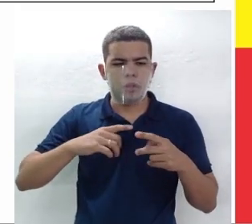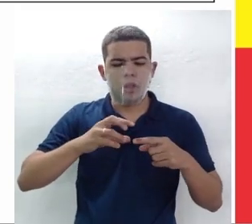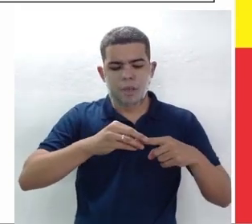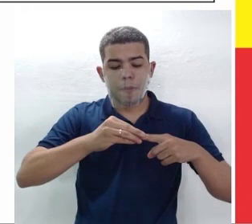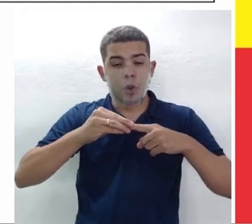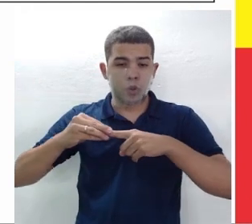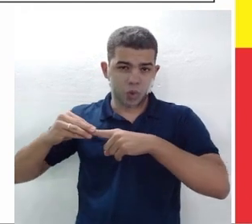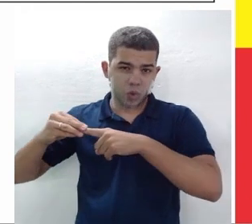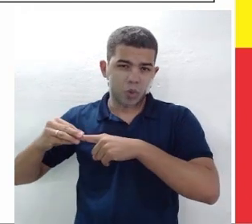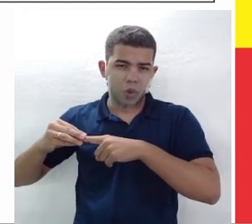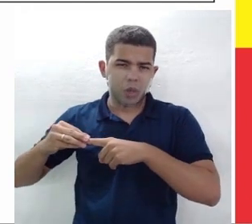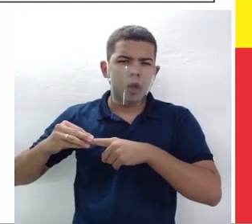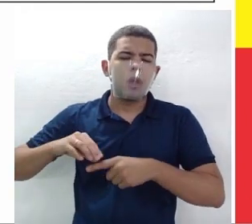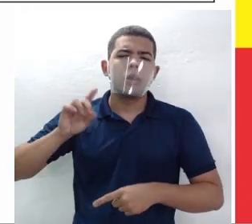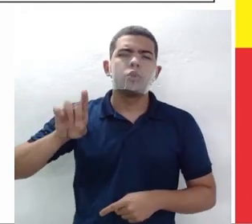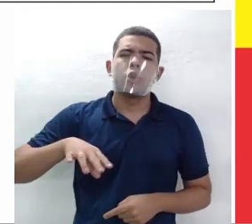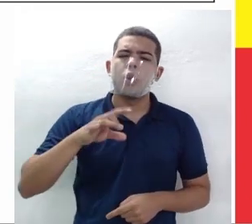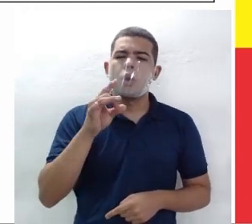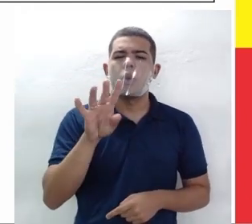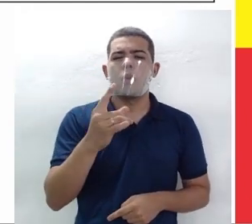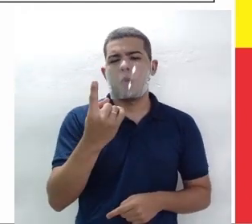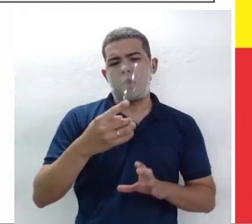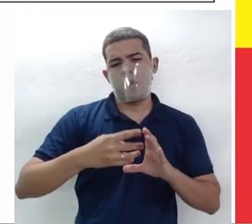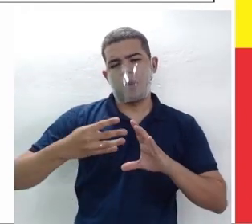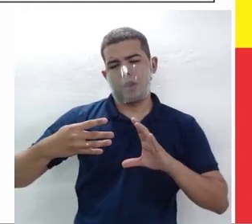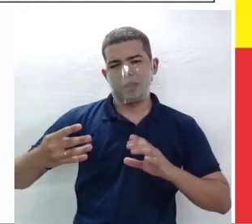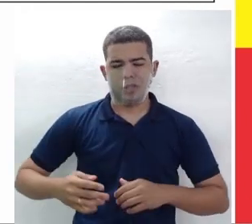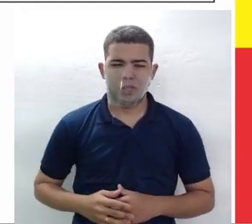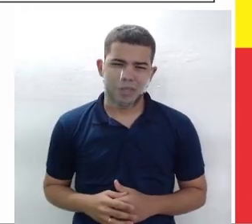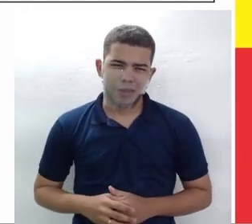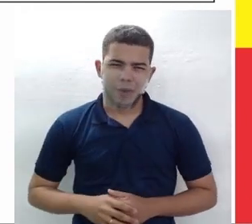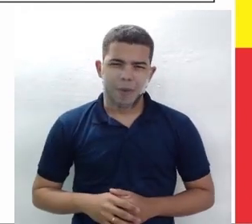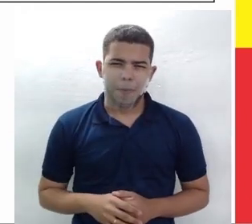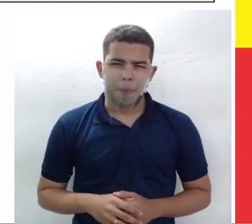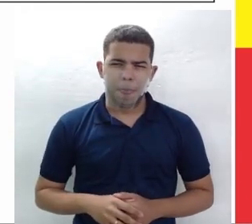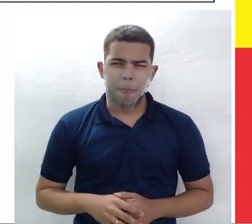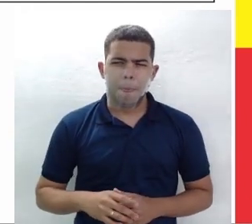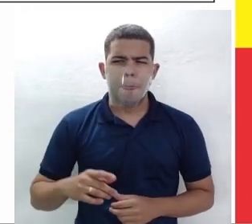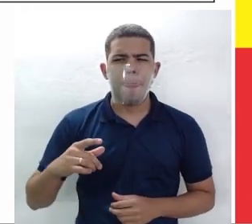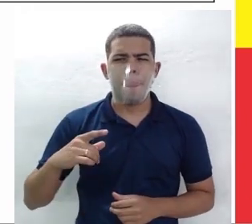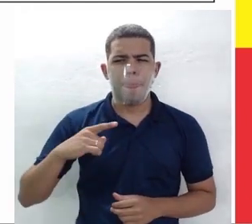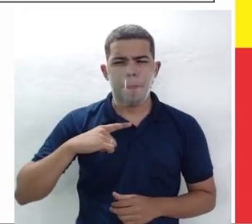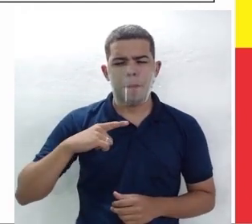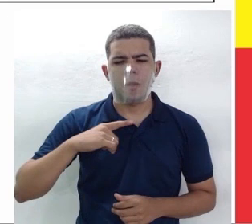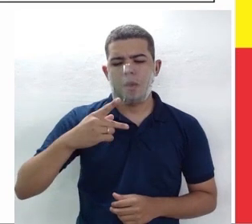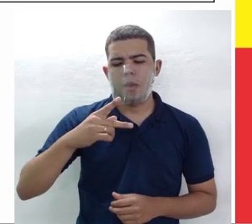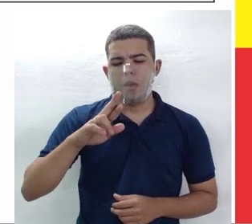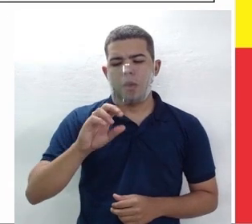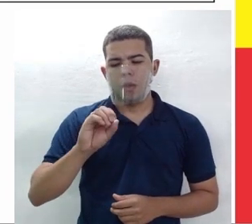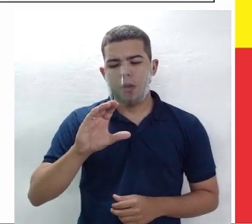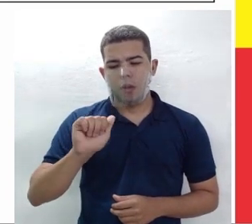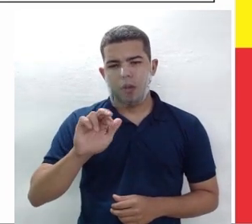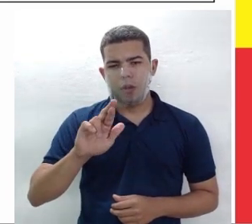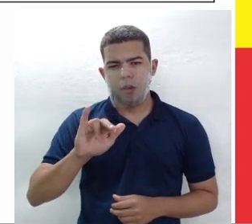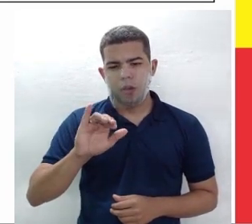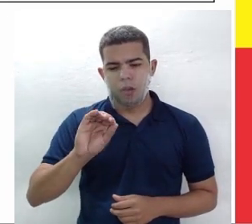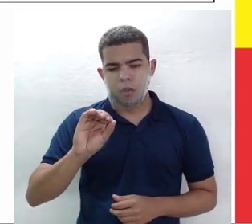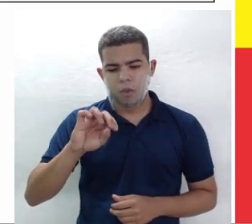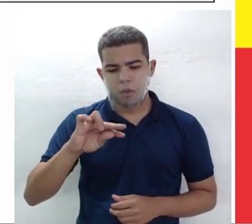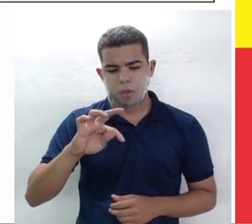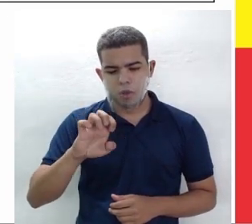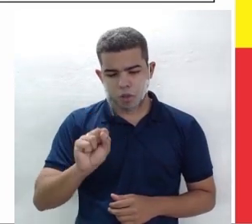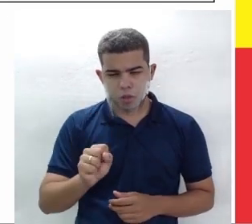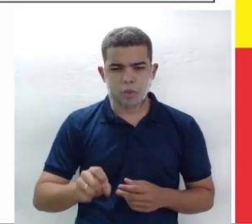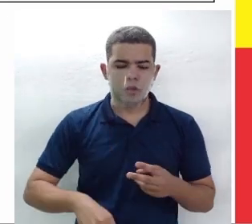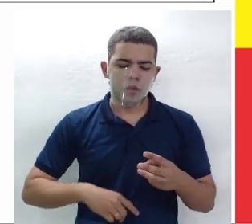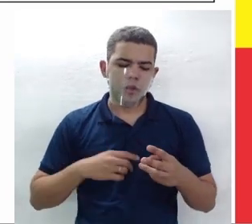vão ter apenas uma única célula. Tem também procariontes, bactérias, que